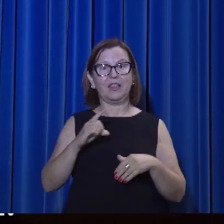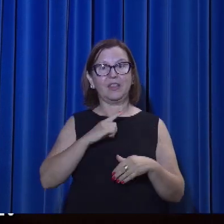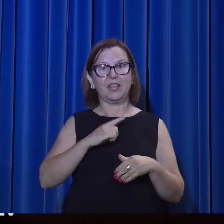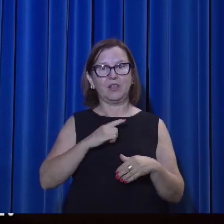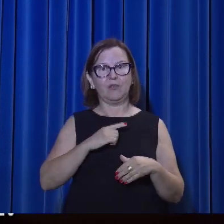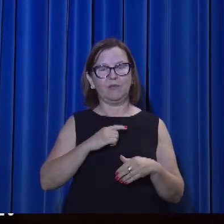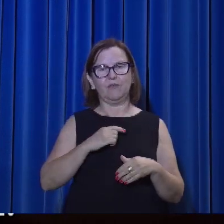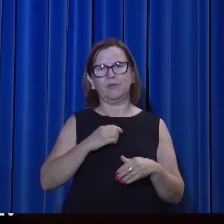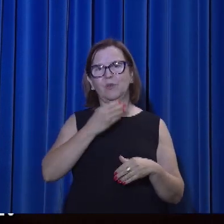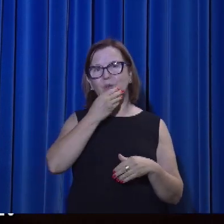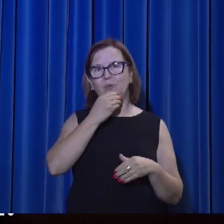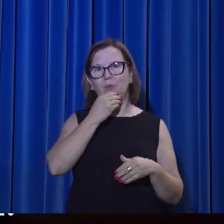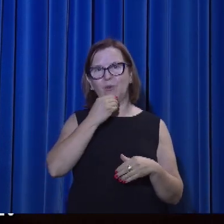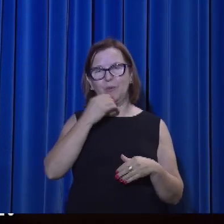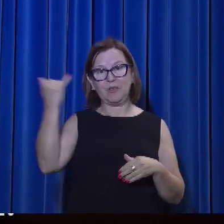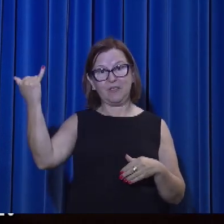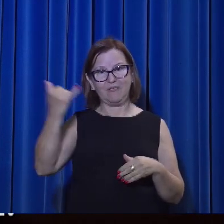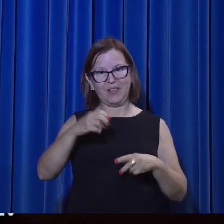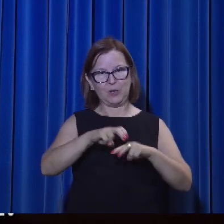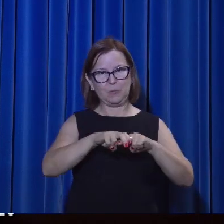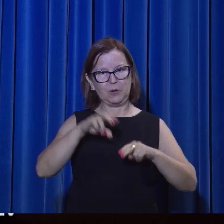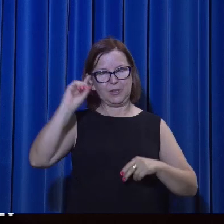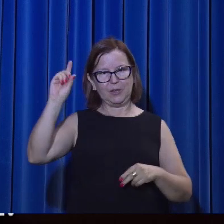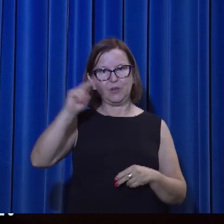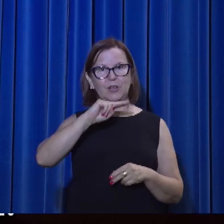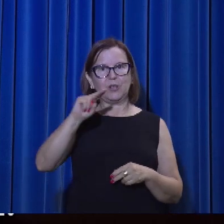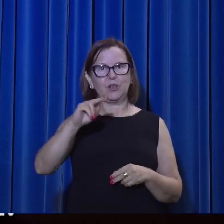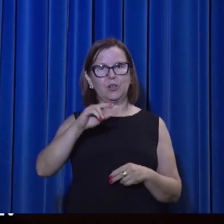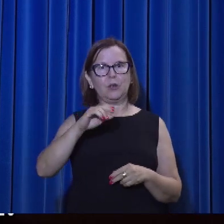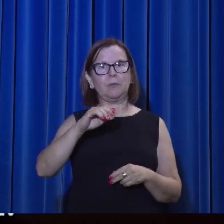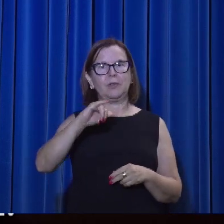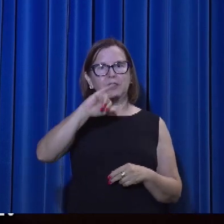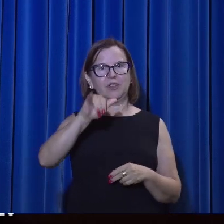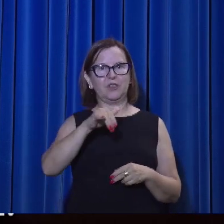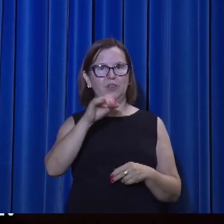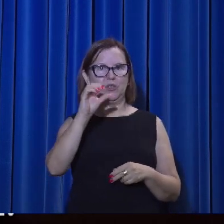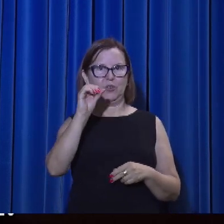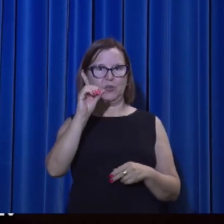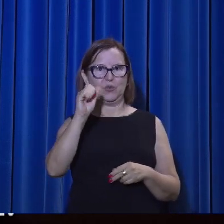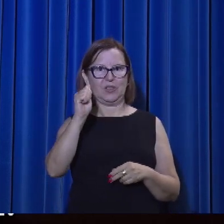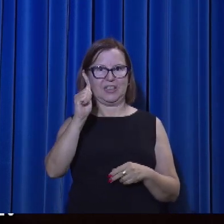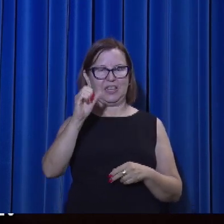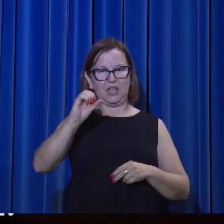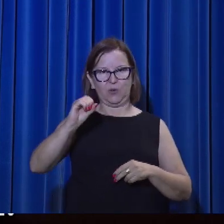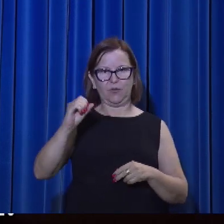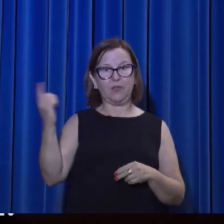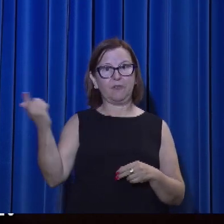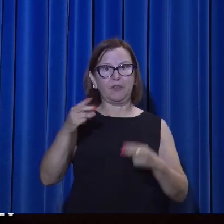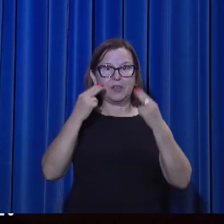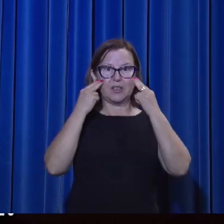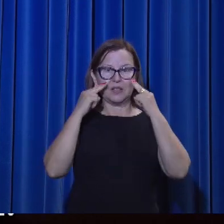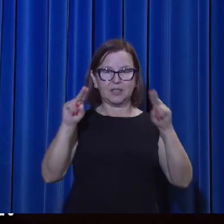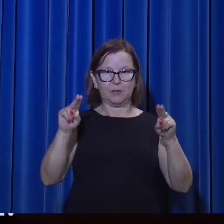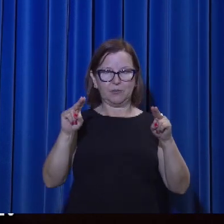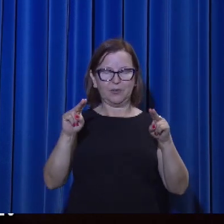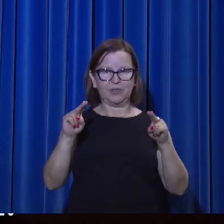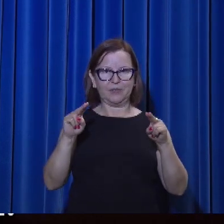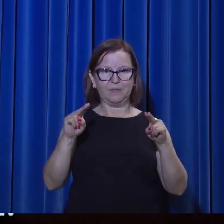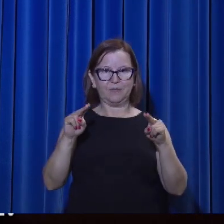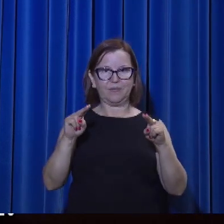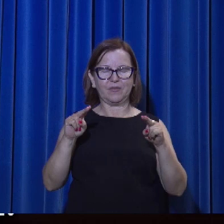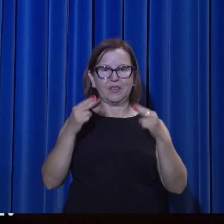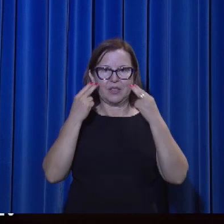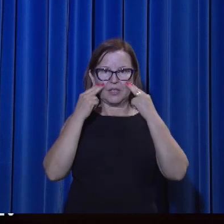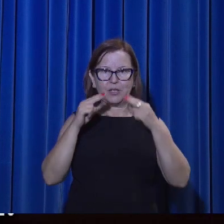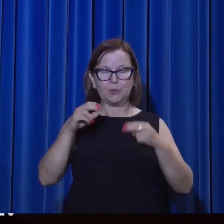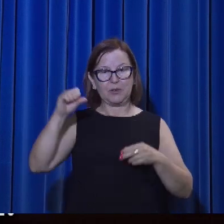Deus, cujo nome era João. Este veio como testemunha, para que testificasse a respeito da luz,